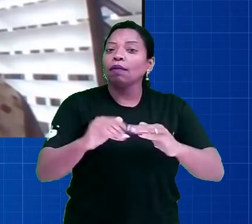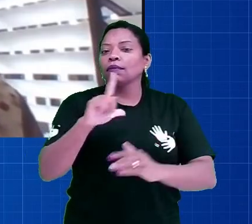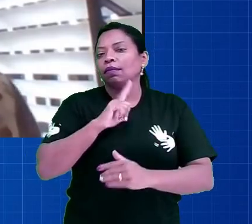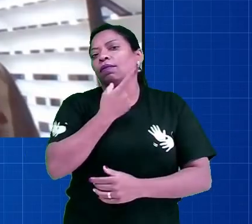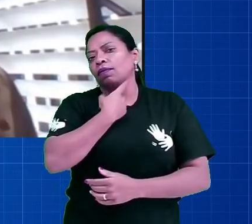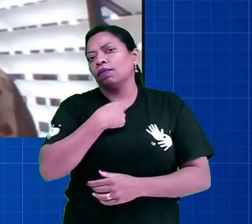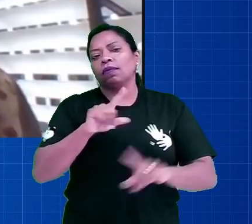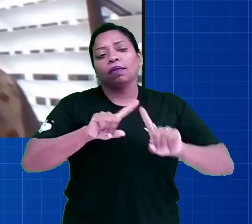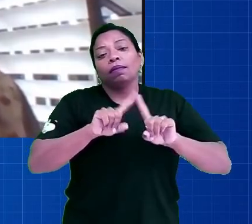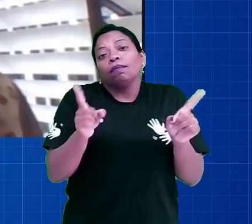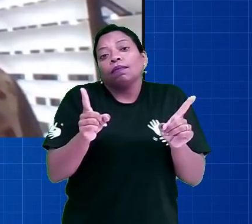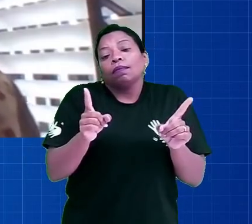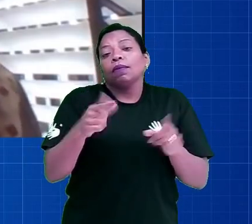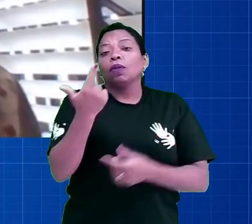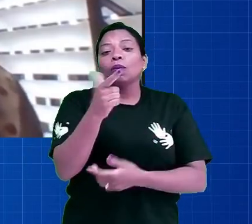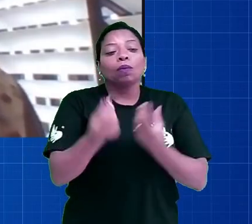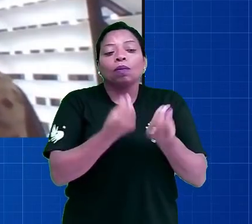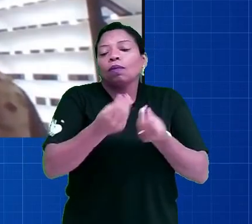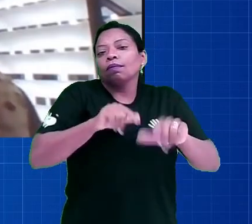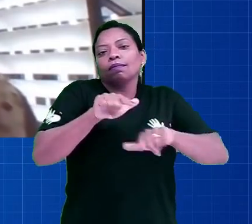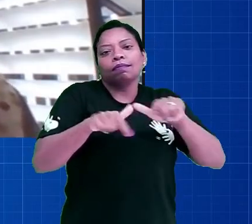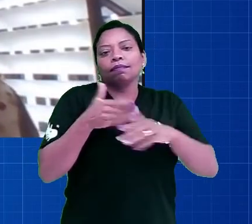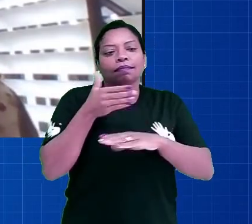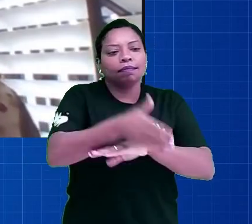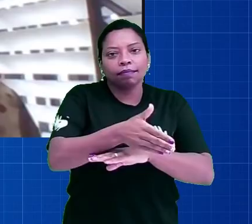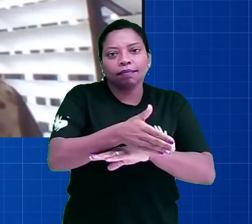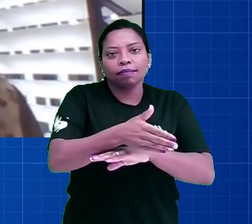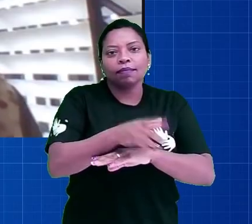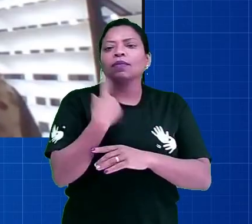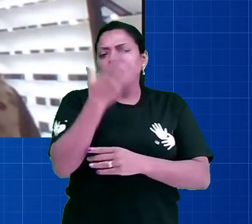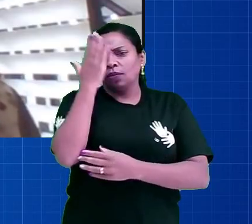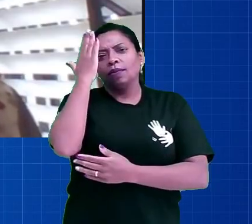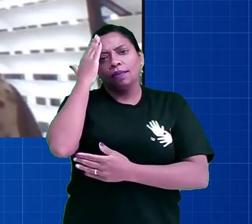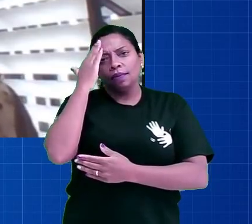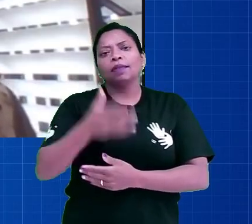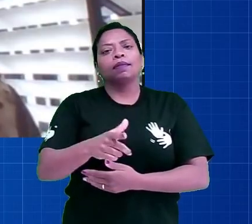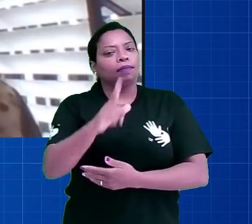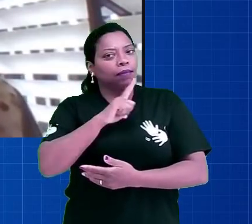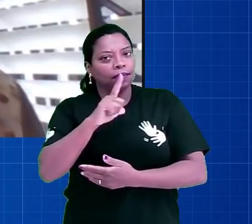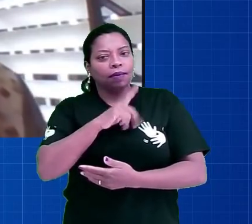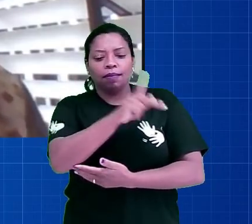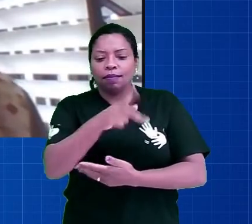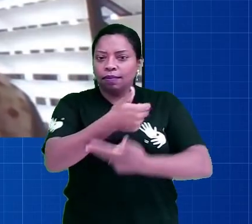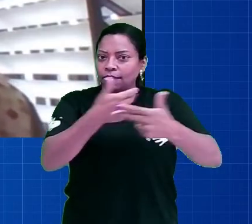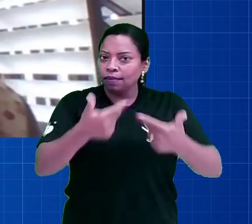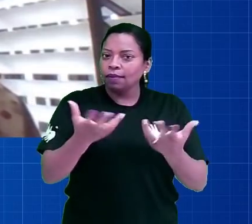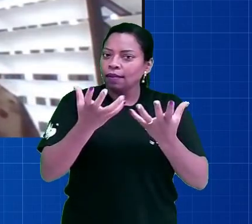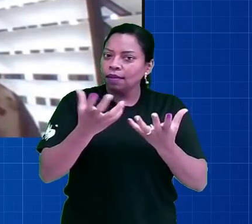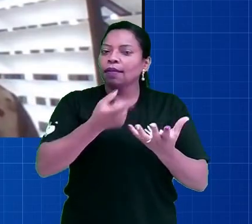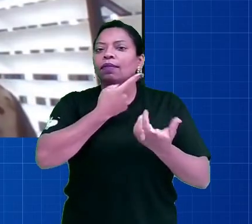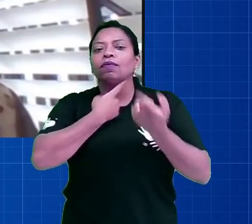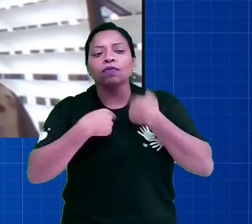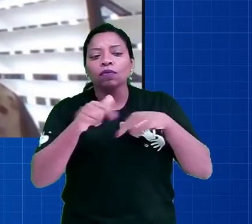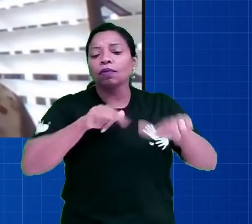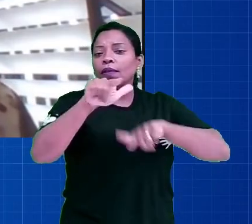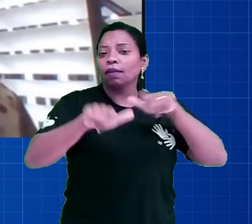vontade. Não conheço o professor que diz, eu não quero que a minha turma vá para frente. Então, a gente sabe, a gente precisa acreditar sempre muito nos nossos professores,